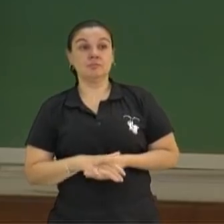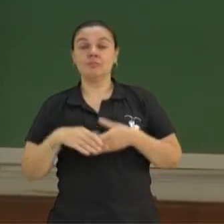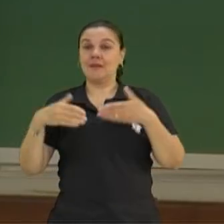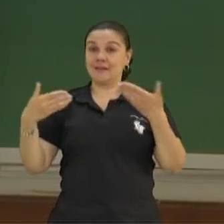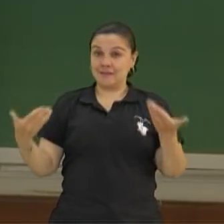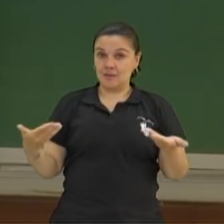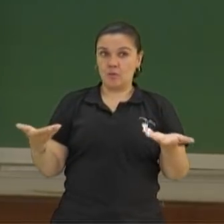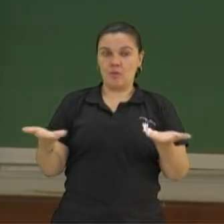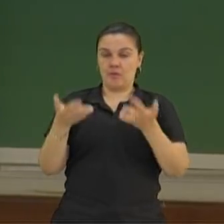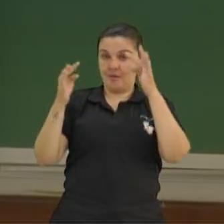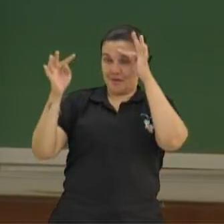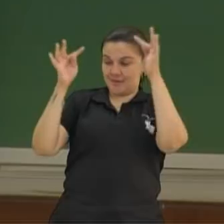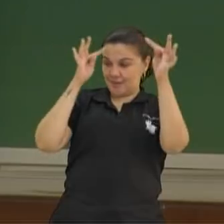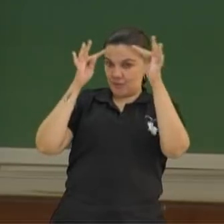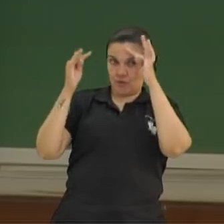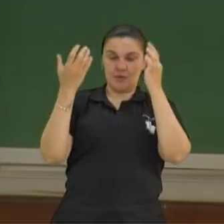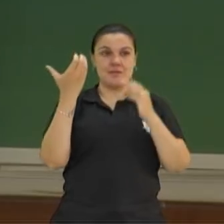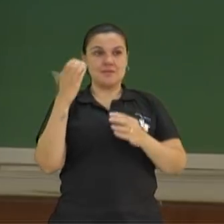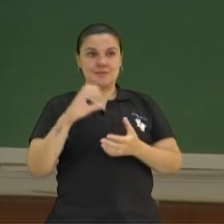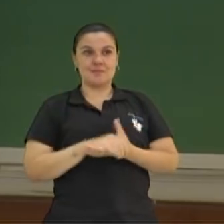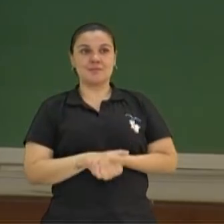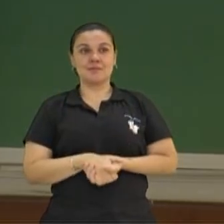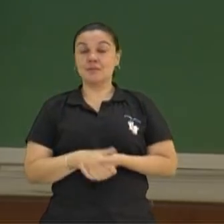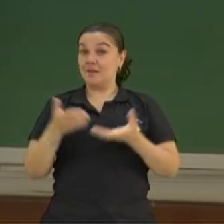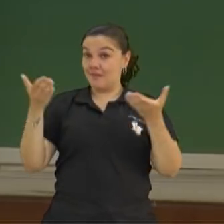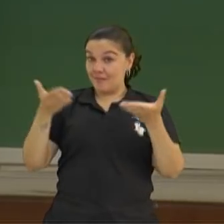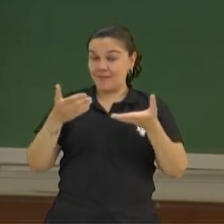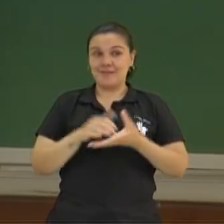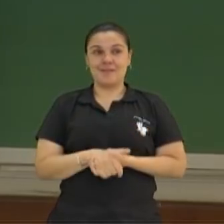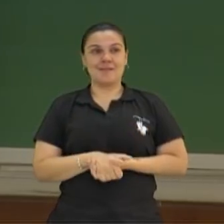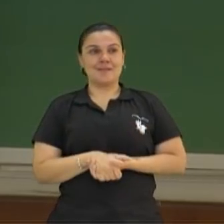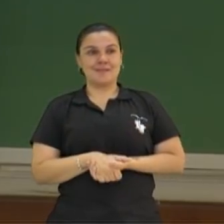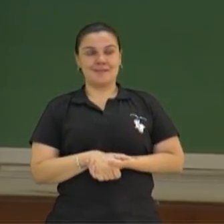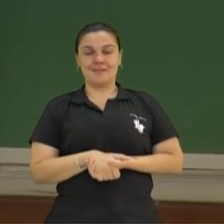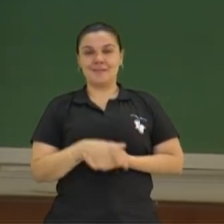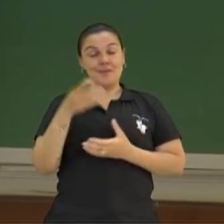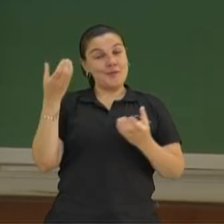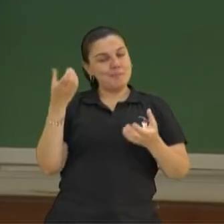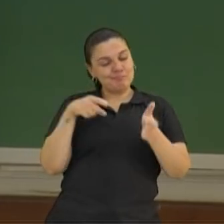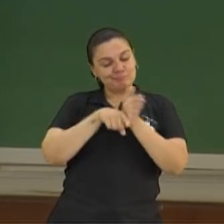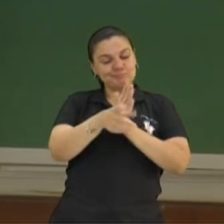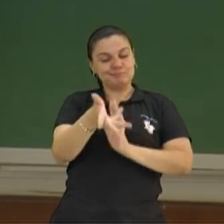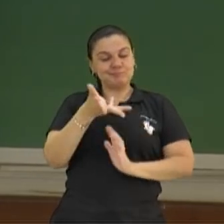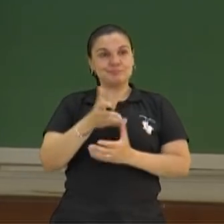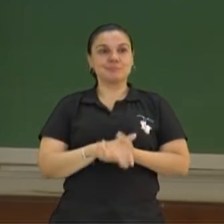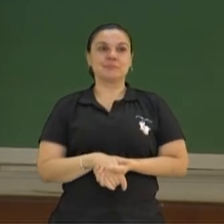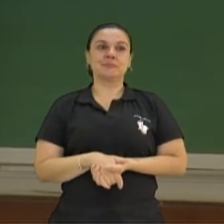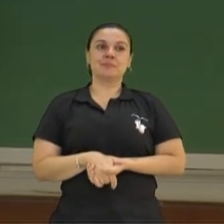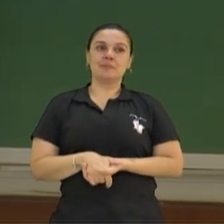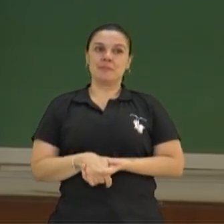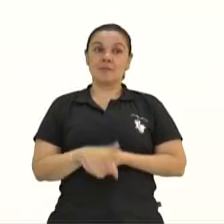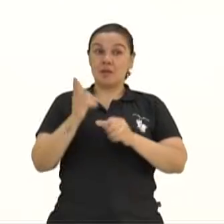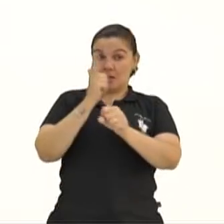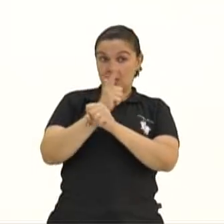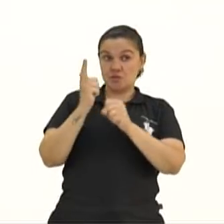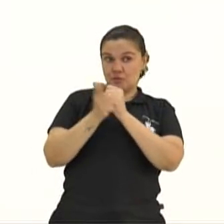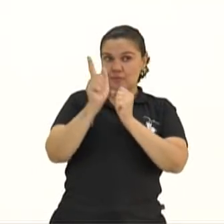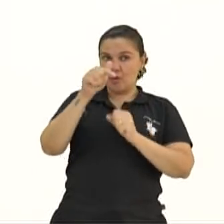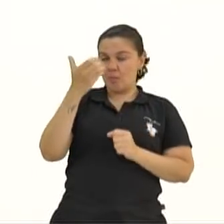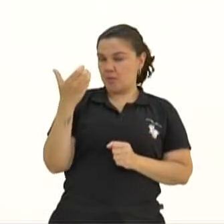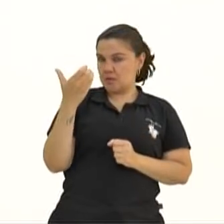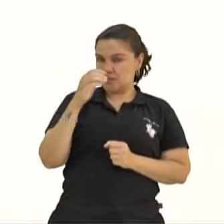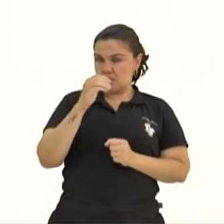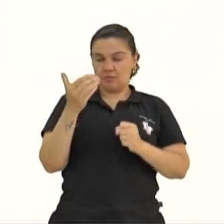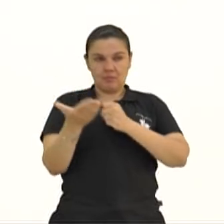que nós temos uma teoria científica. E agora a gente vai para o nosso quiz. Vamos lá, ó. A geografia é